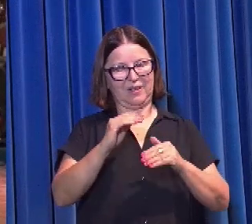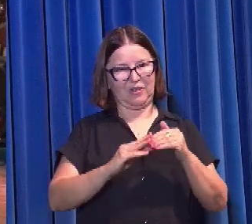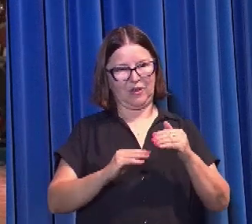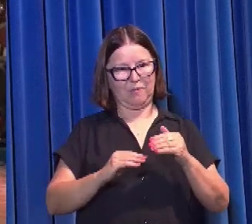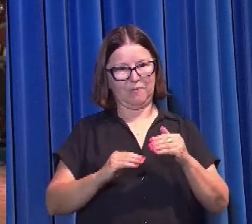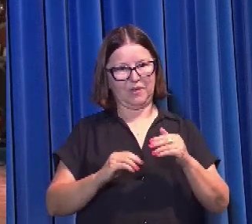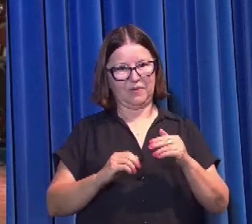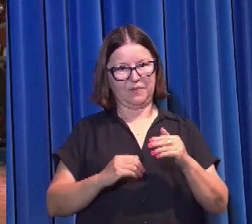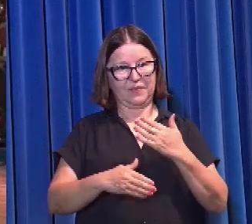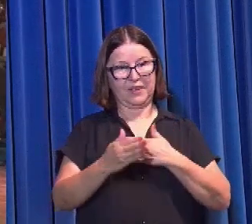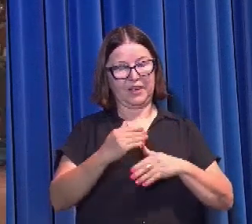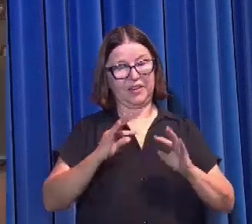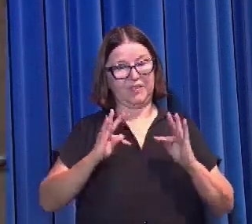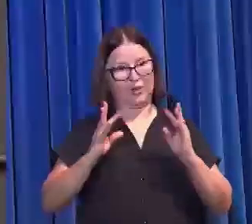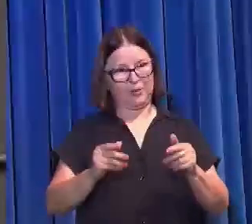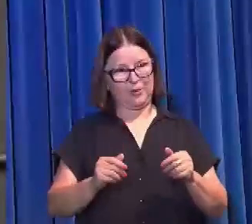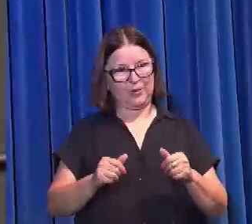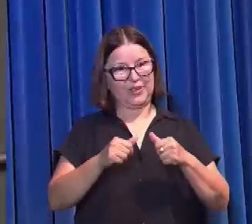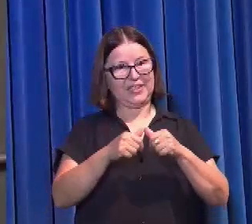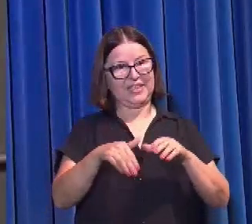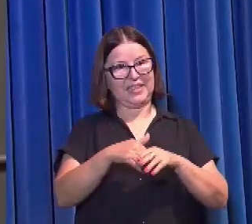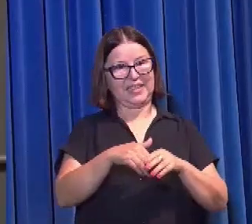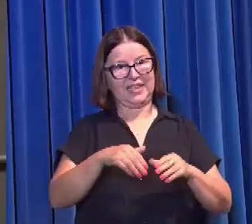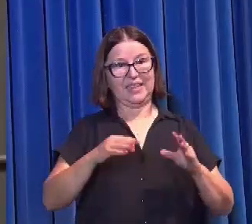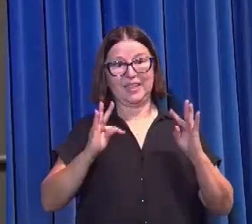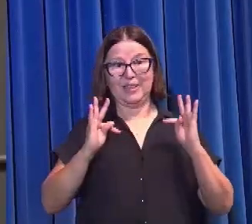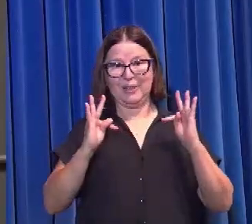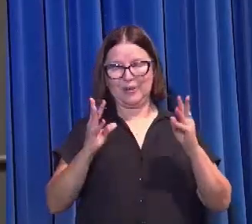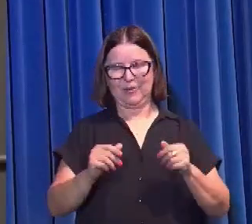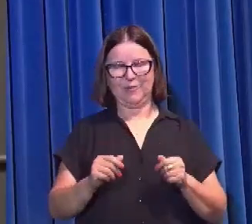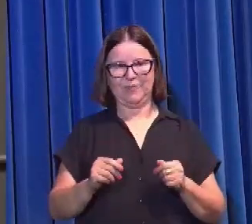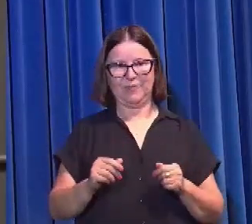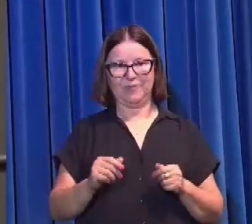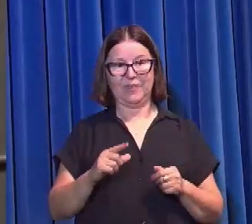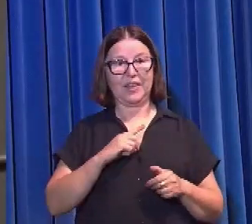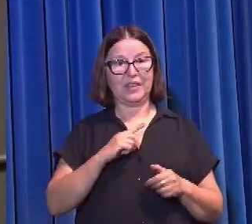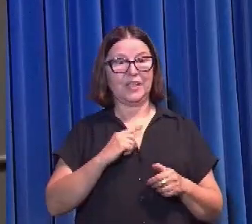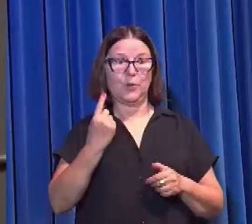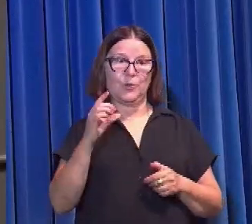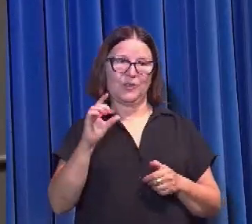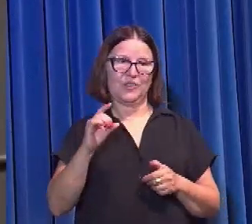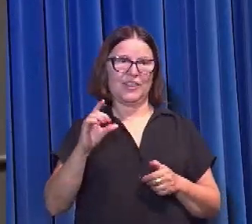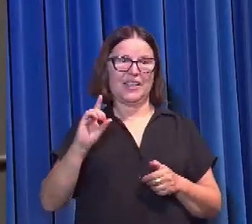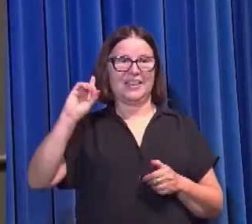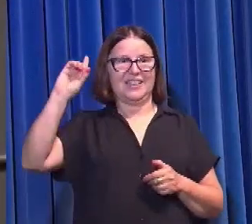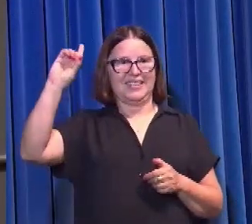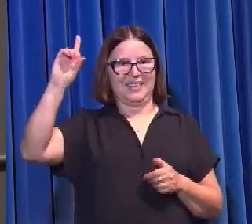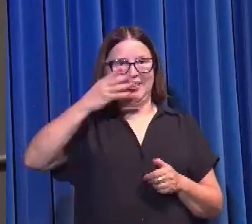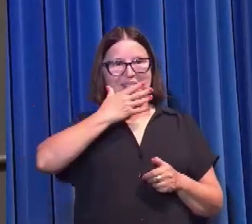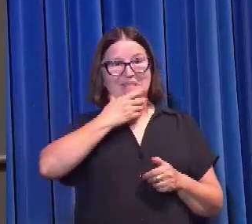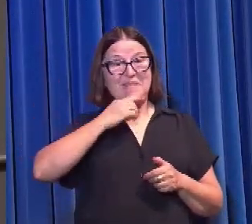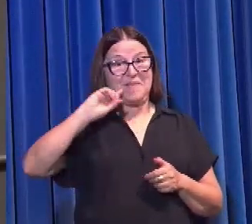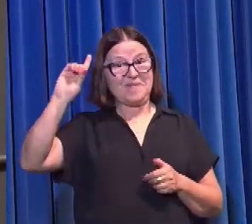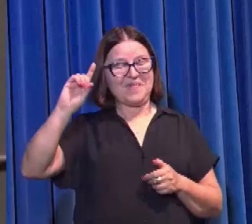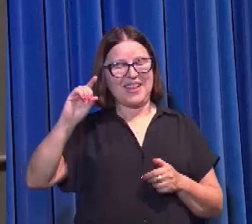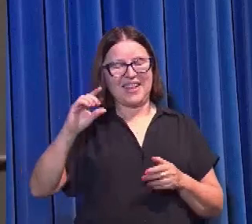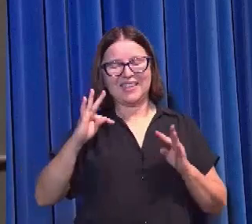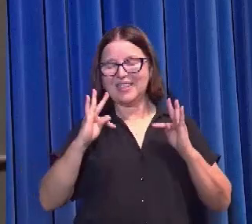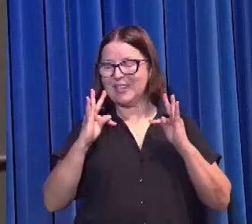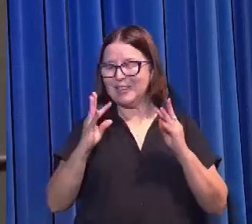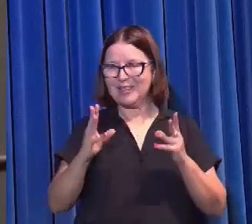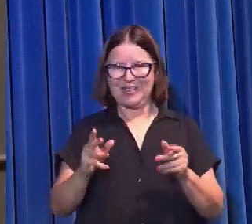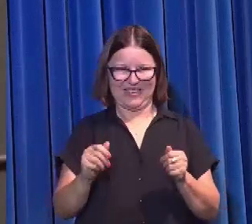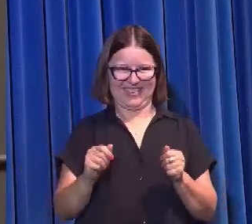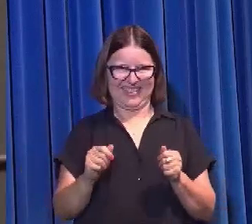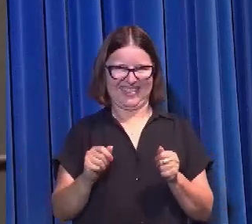em todos. Meus irmãos, há um só Deus e Pai de todos. Se Ele é Pai de todos, meus irmãos,